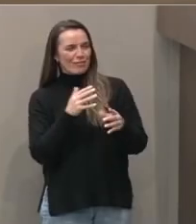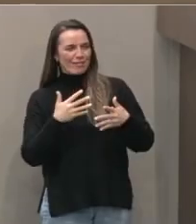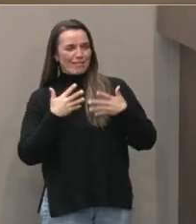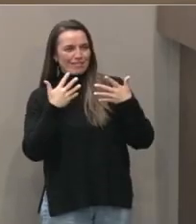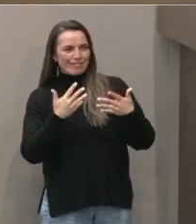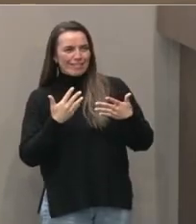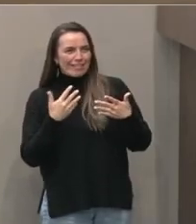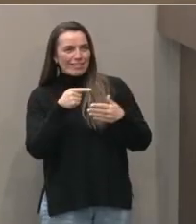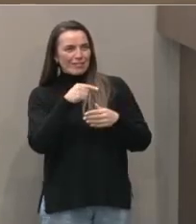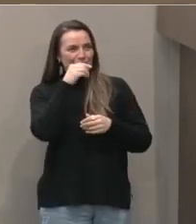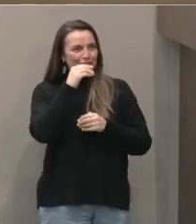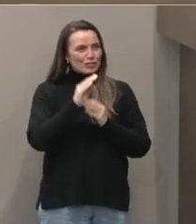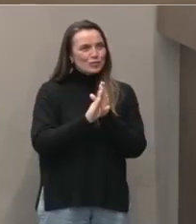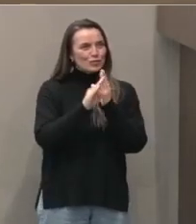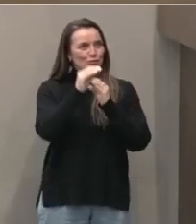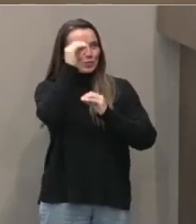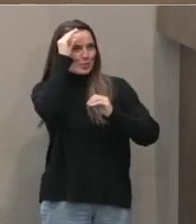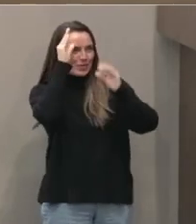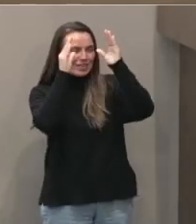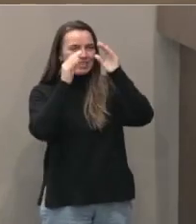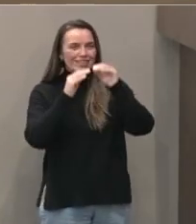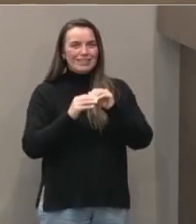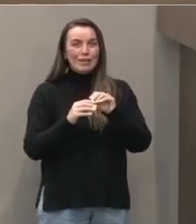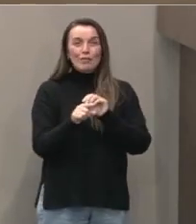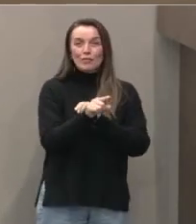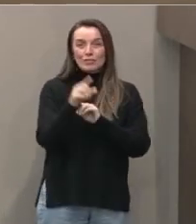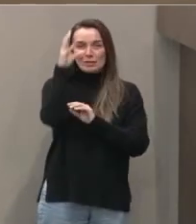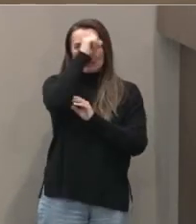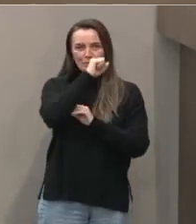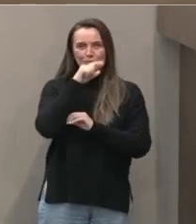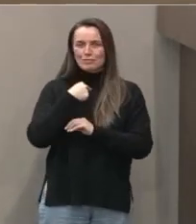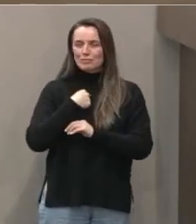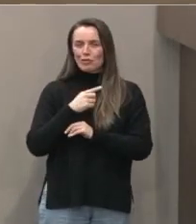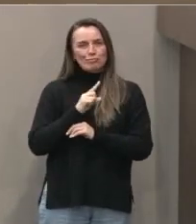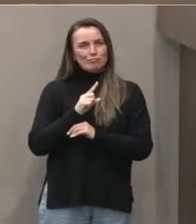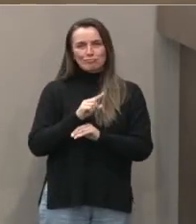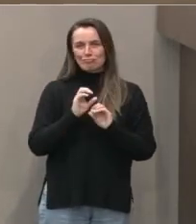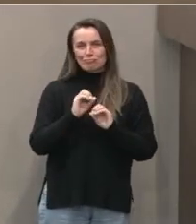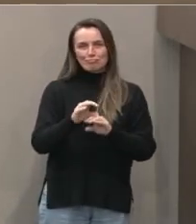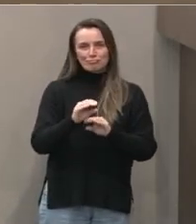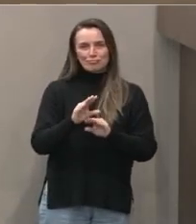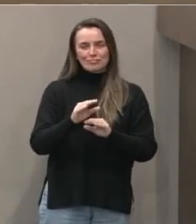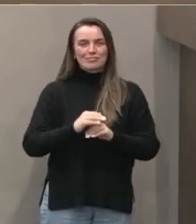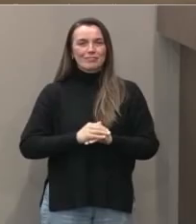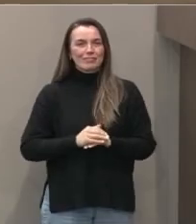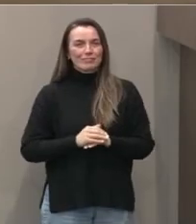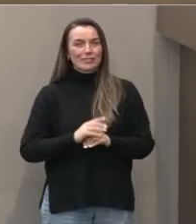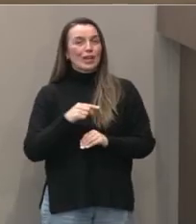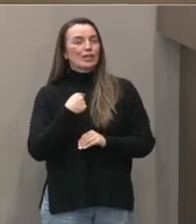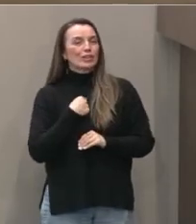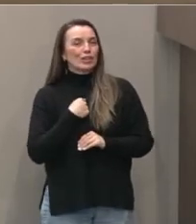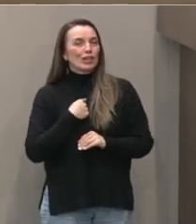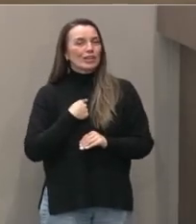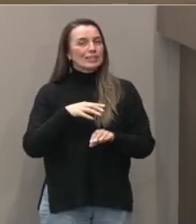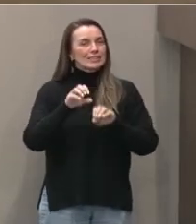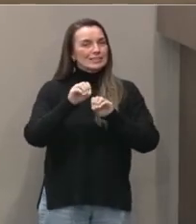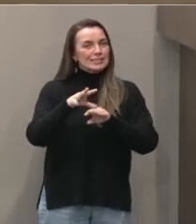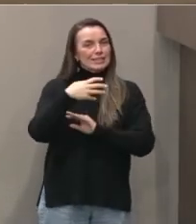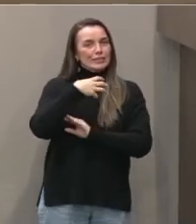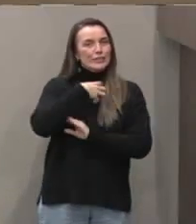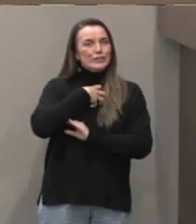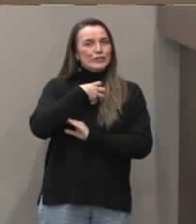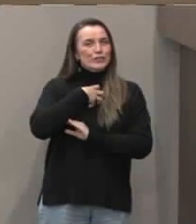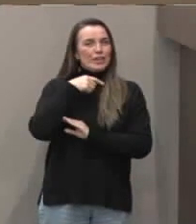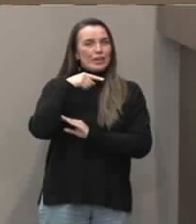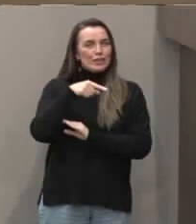São vocês que aprenderão. Nós não ensinaremos, nós ensinaremos maneiras de